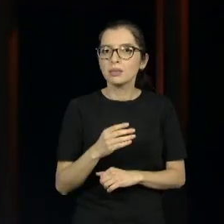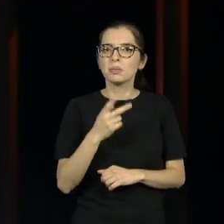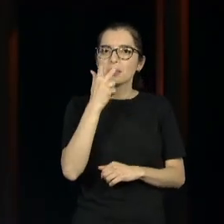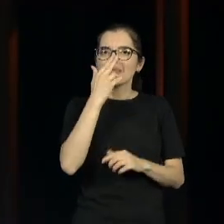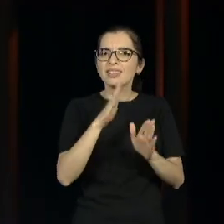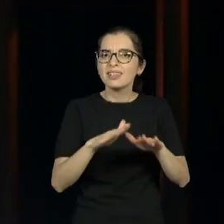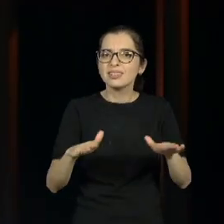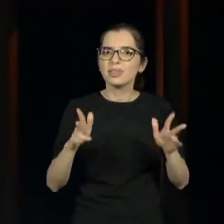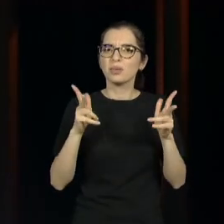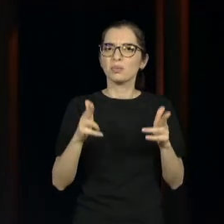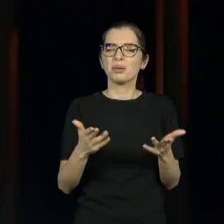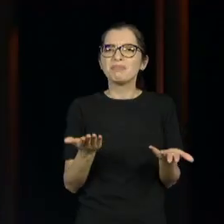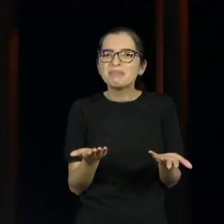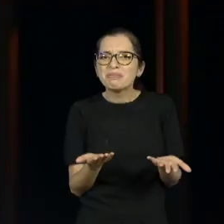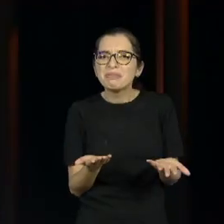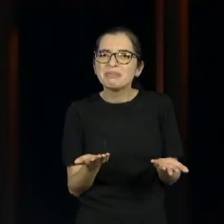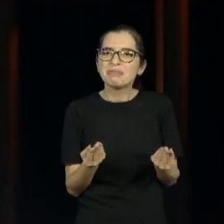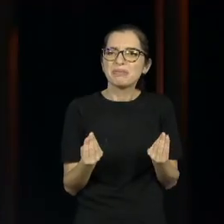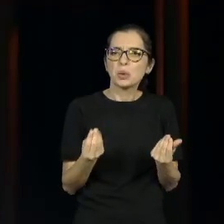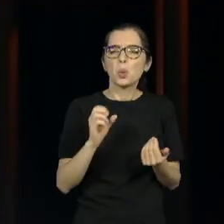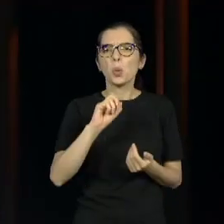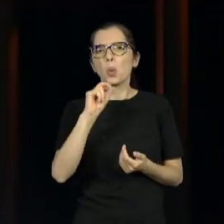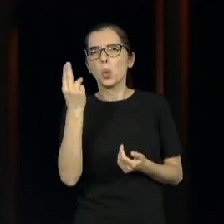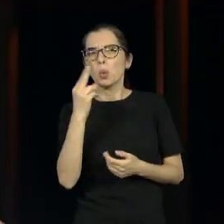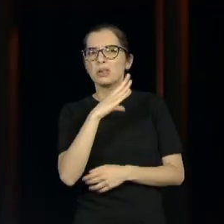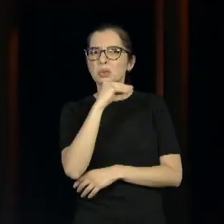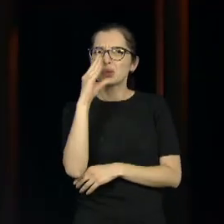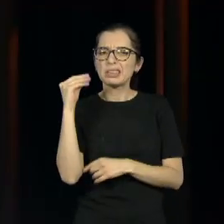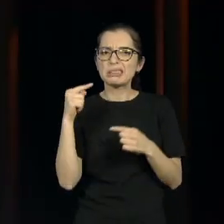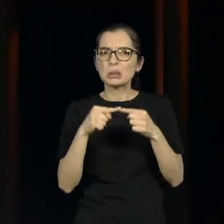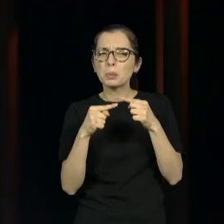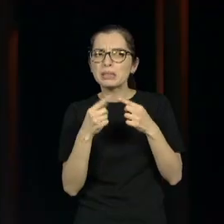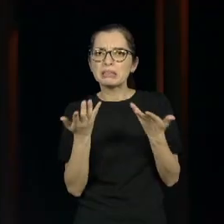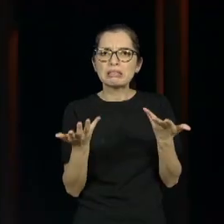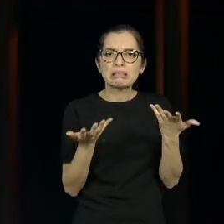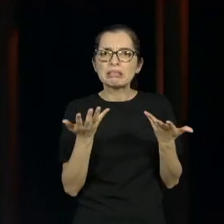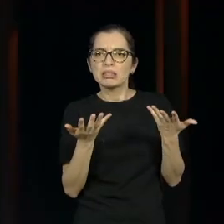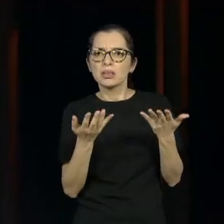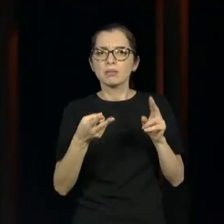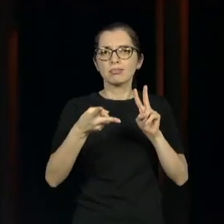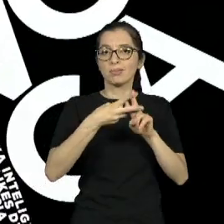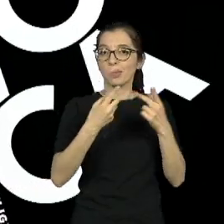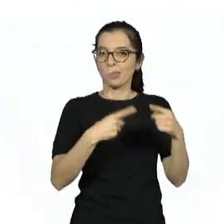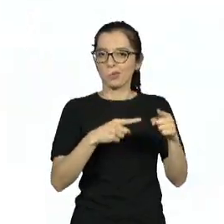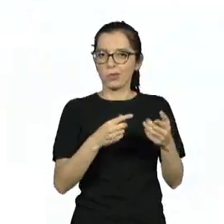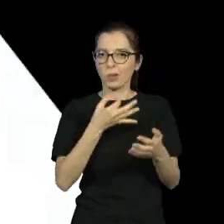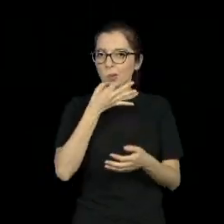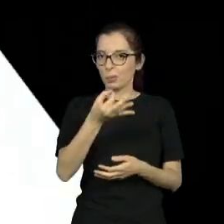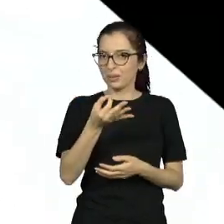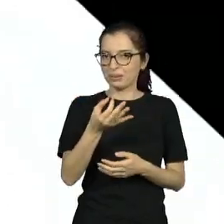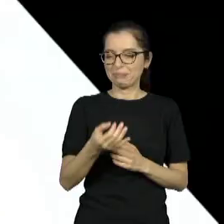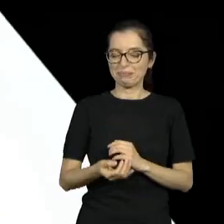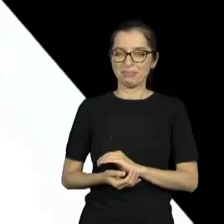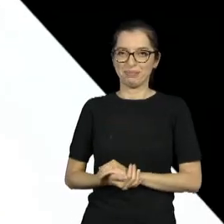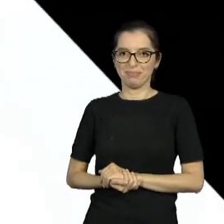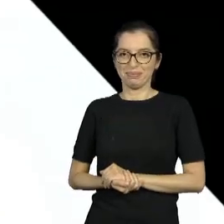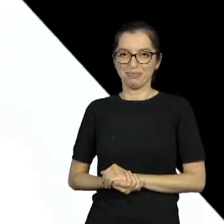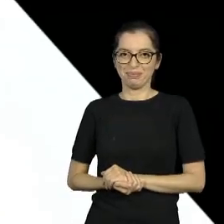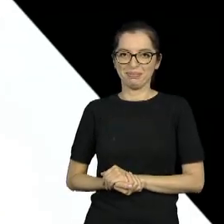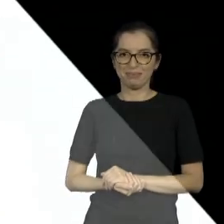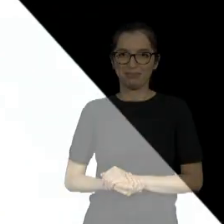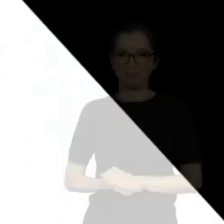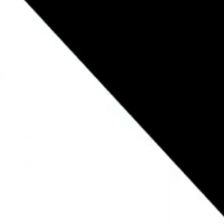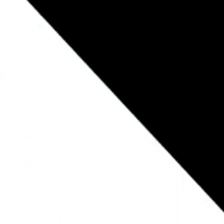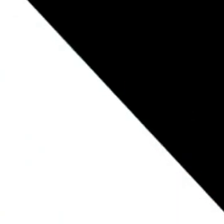Vou conferir com ela ou seria da adolescência deu seu palpite aí na hashtag provoca a